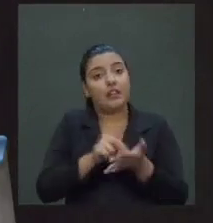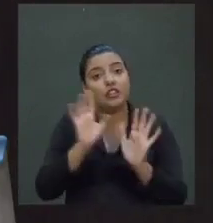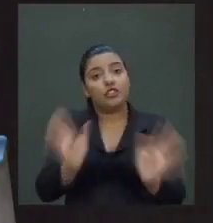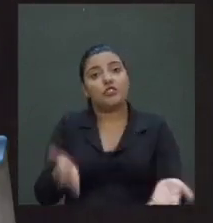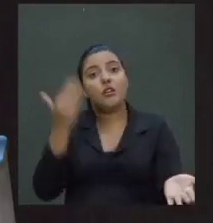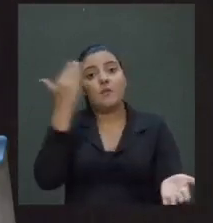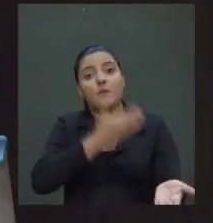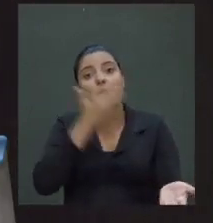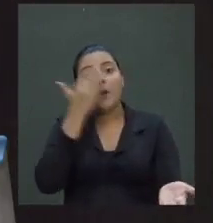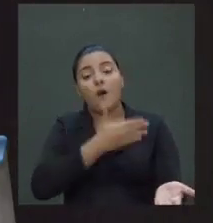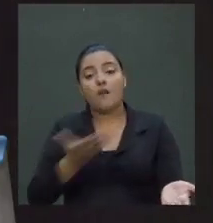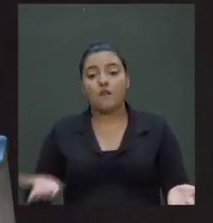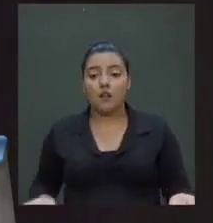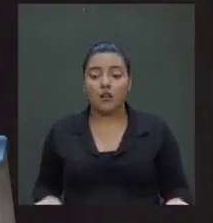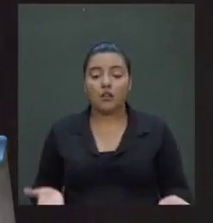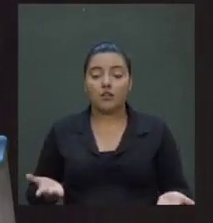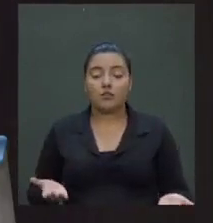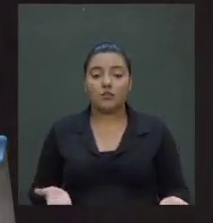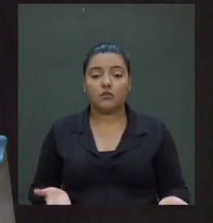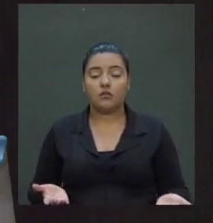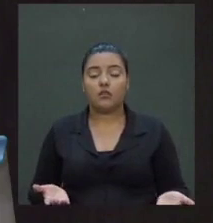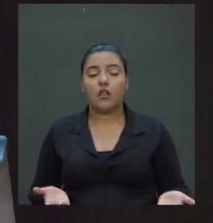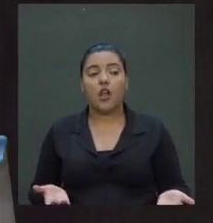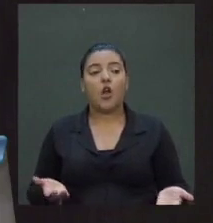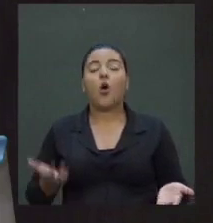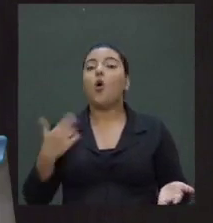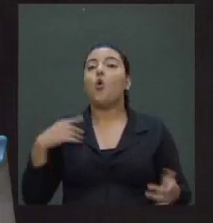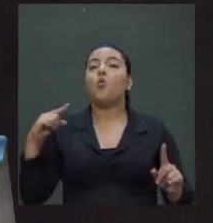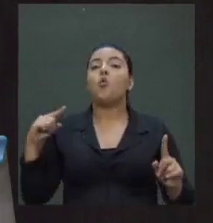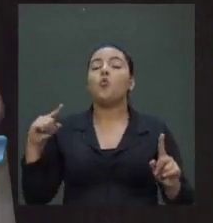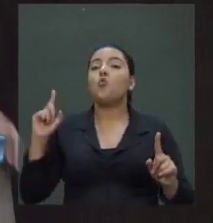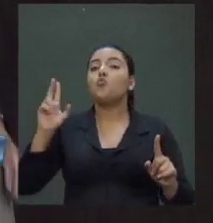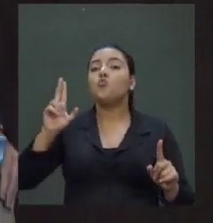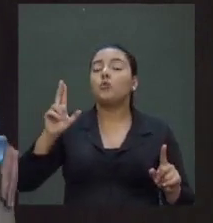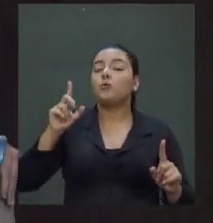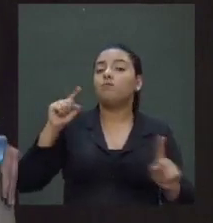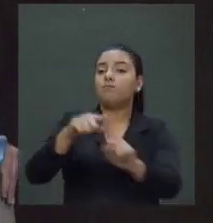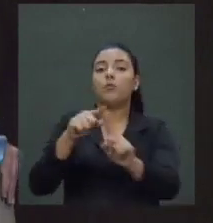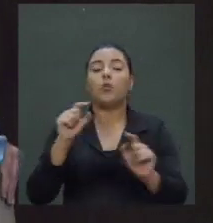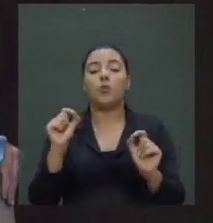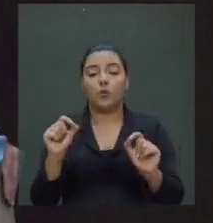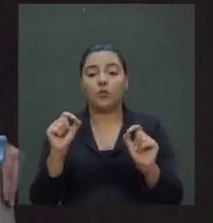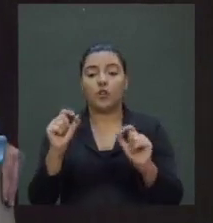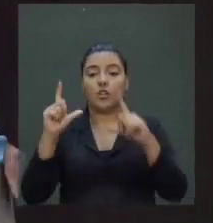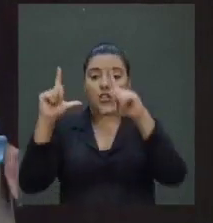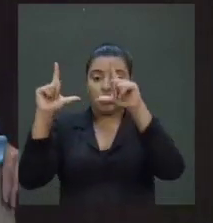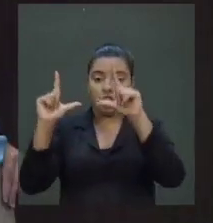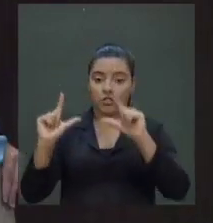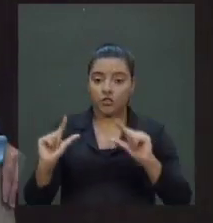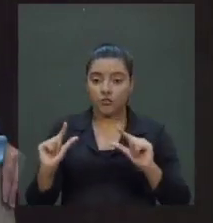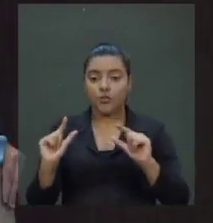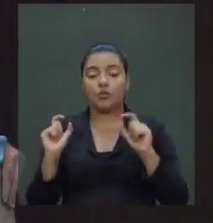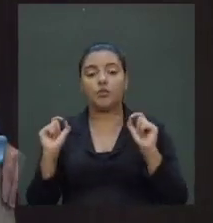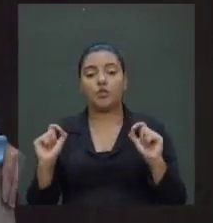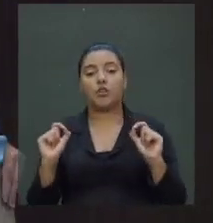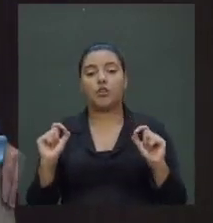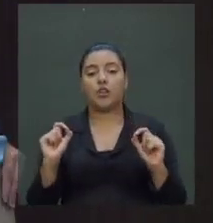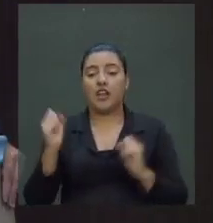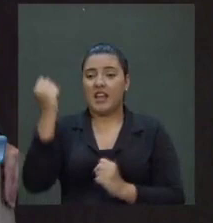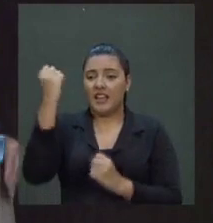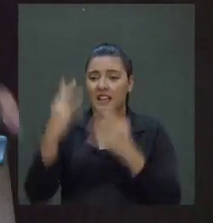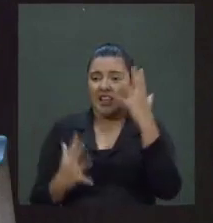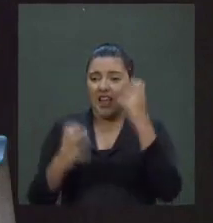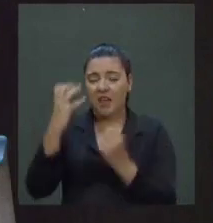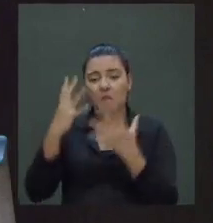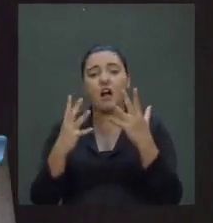e indefensável. Que a única saída seria e é a redução de queima de